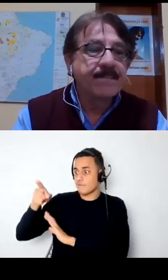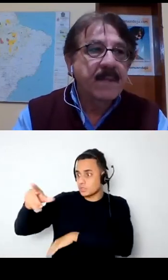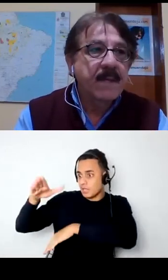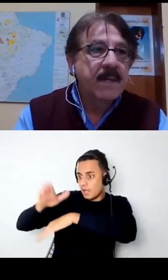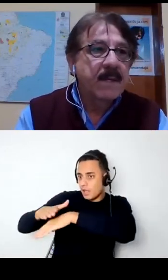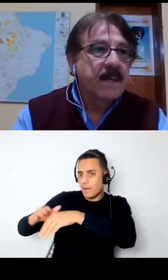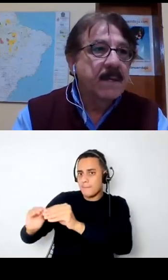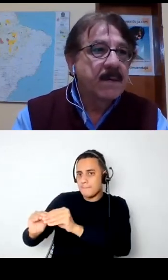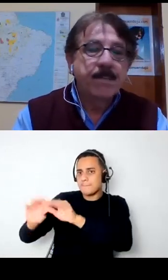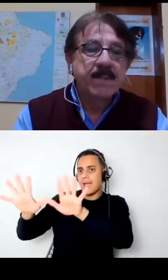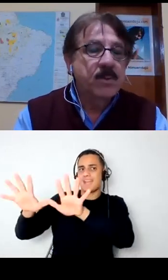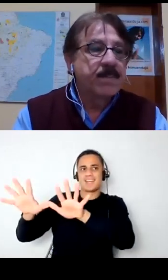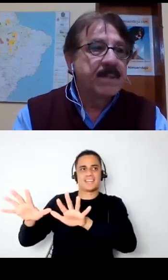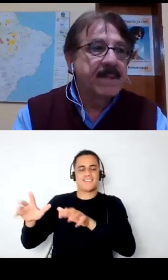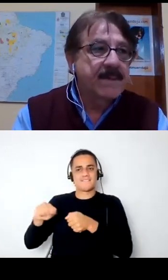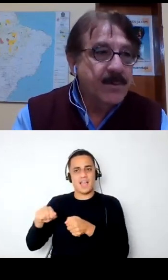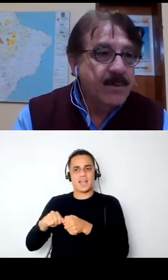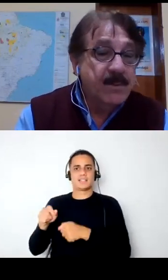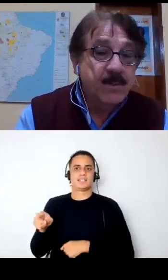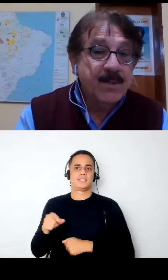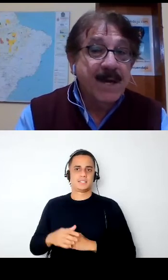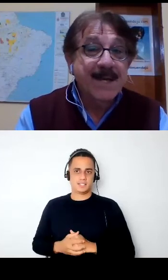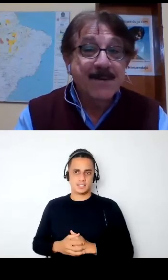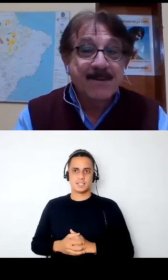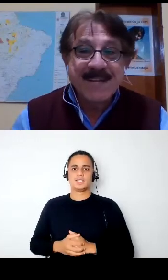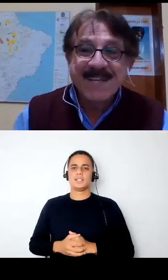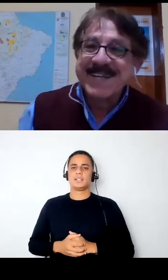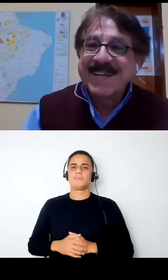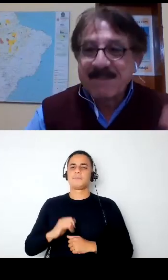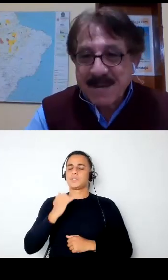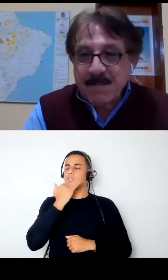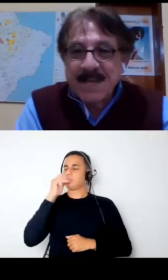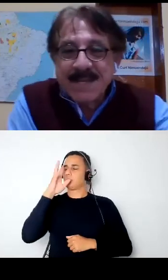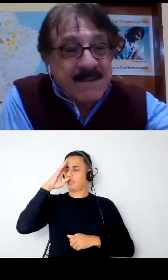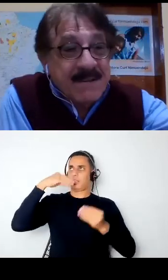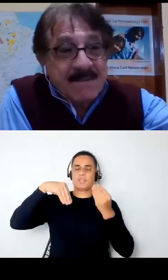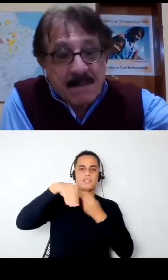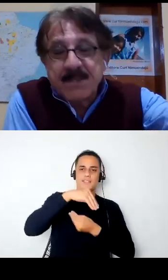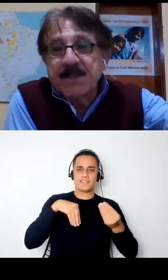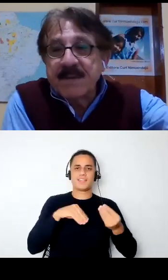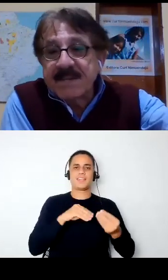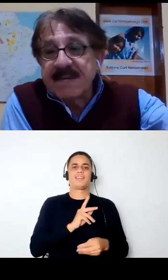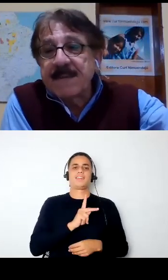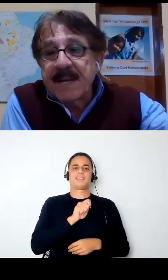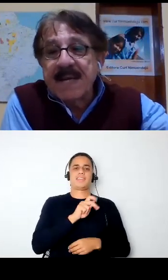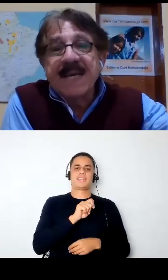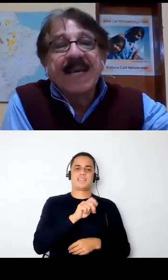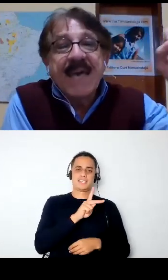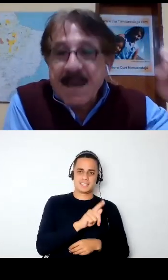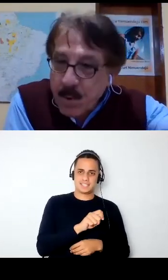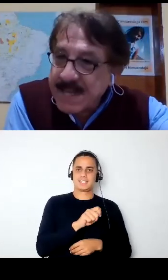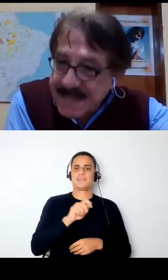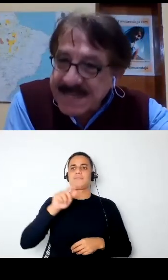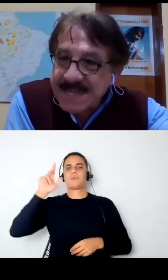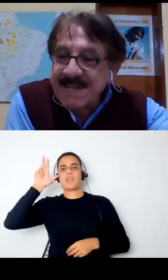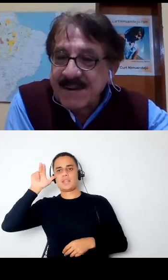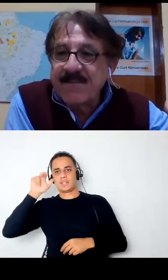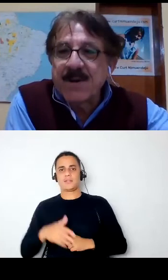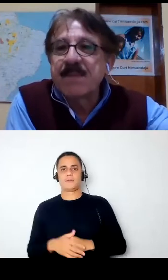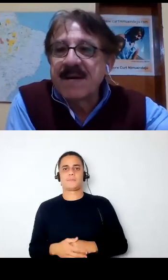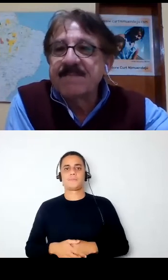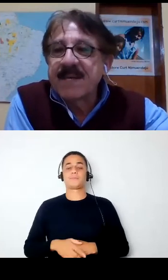Na verdade, então, o Guarani não acende o fogo, ele faz com que o fogo acenda. Essa é uma concepção diferente. Quer dizer, quando ele fala